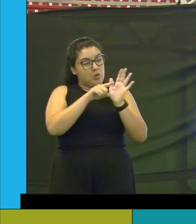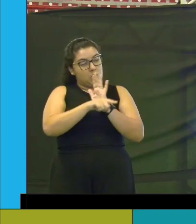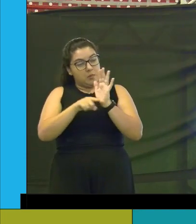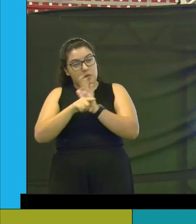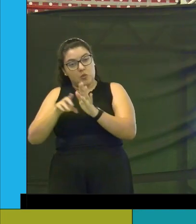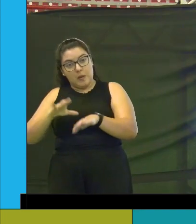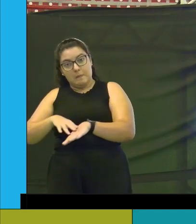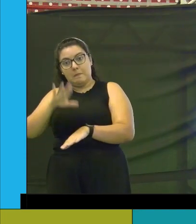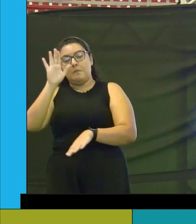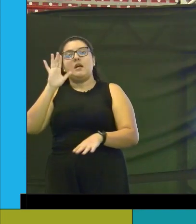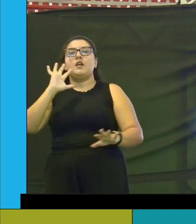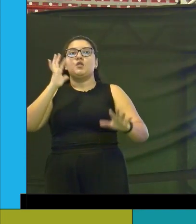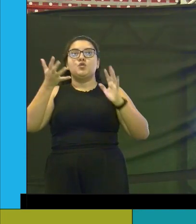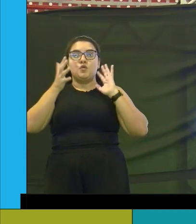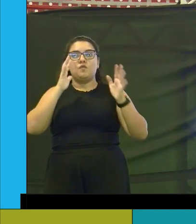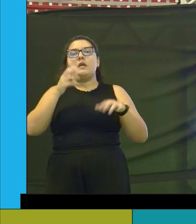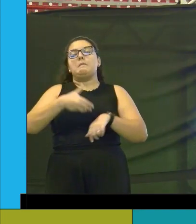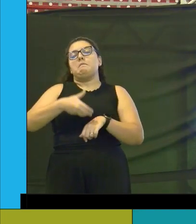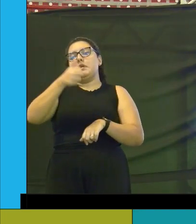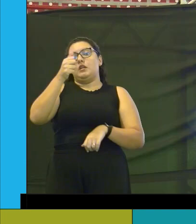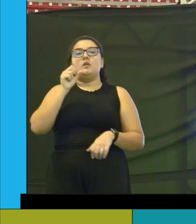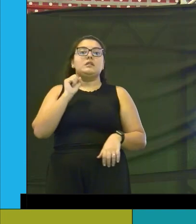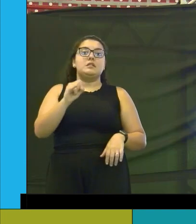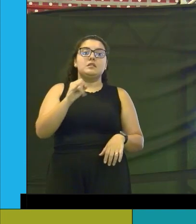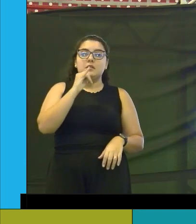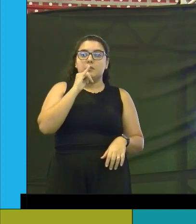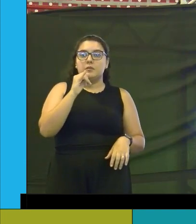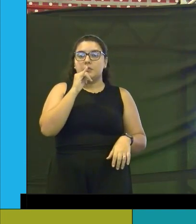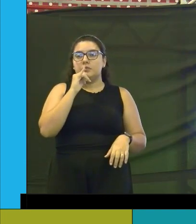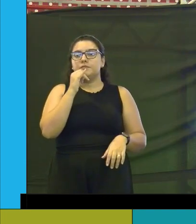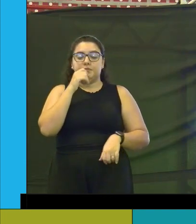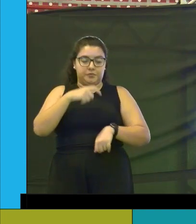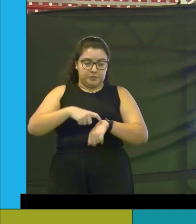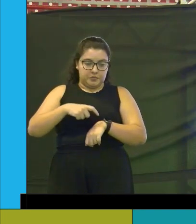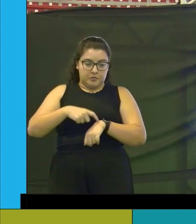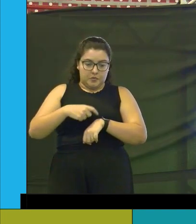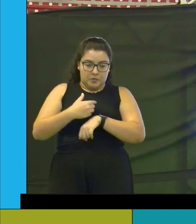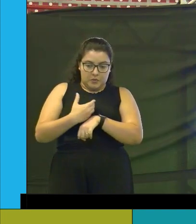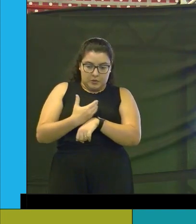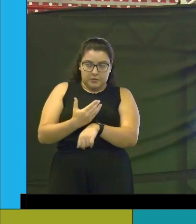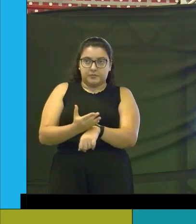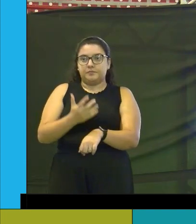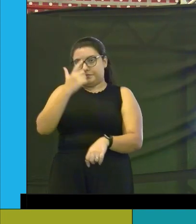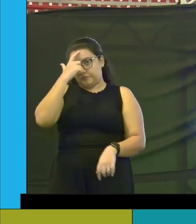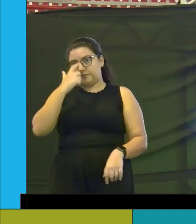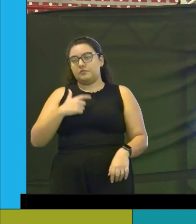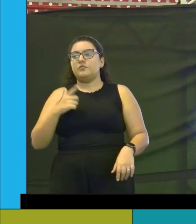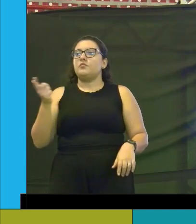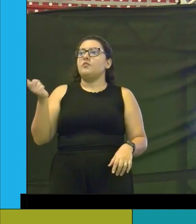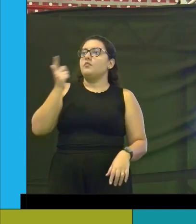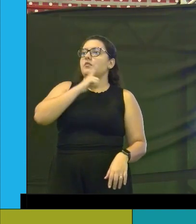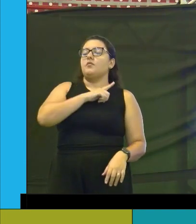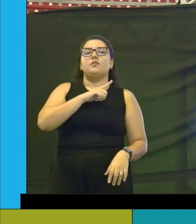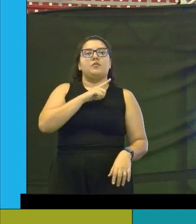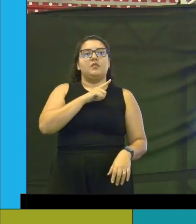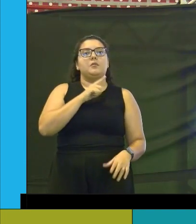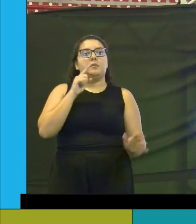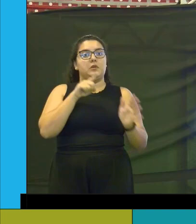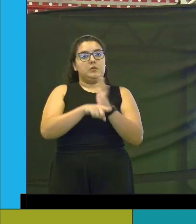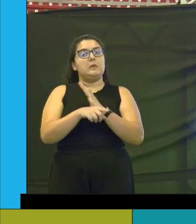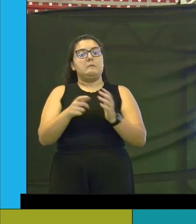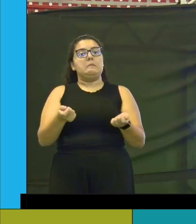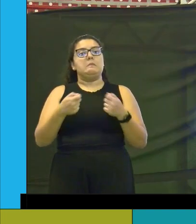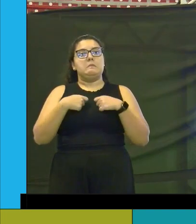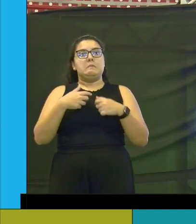fizer, melhor para você. Então, quanto mais tempo eu ganhar numa questão, é melhor para